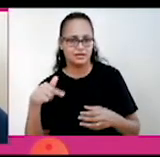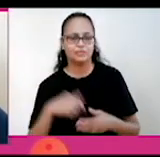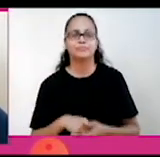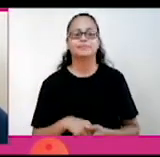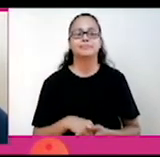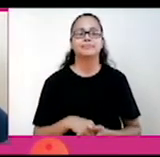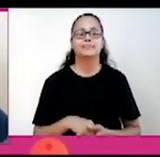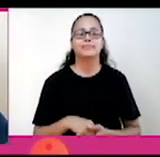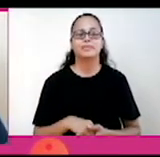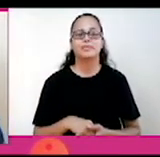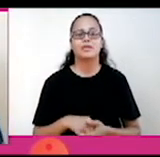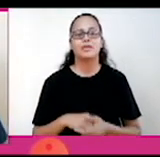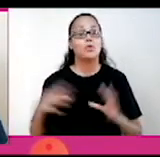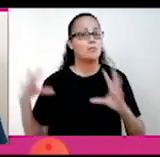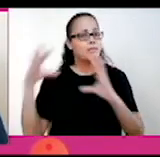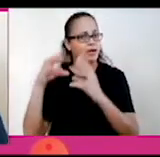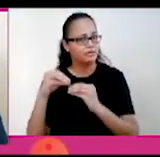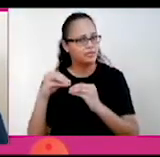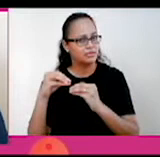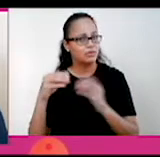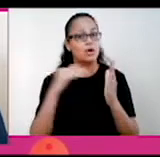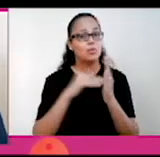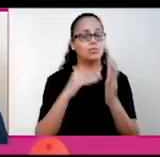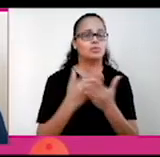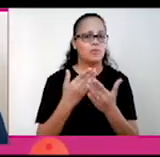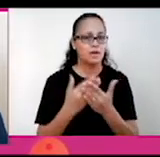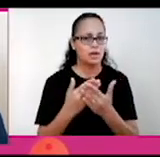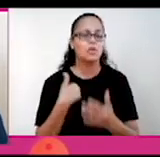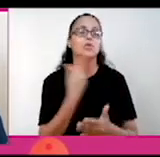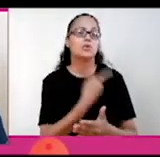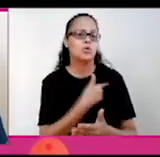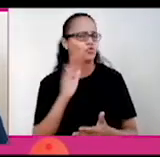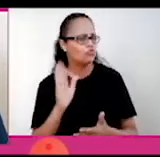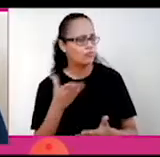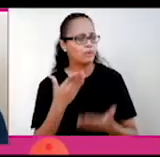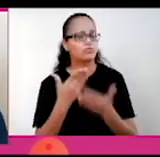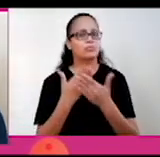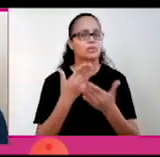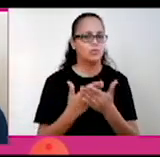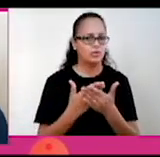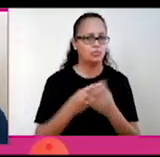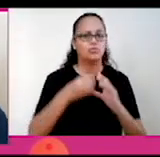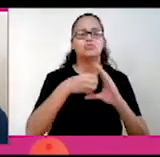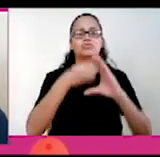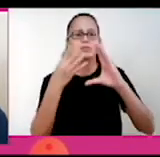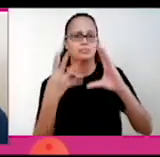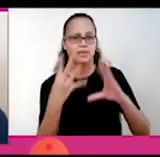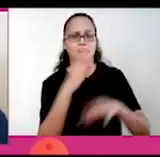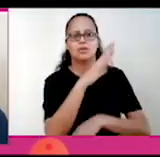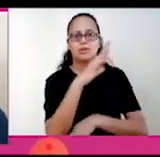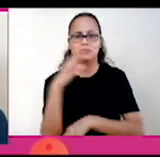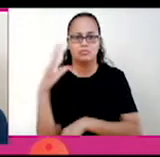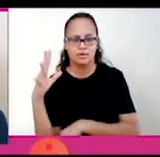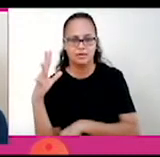beleza? Uma pequena revisão do que a gente viu na última aula. Nós estudamos já na última aula alguns aspectos naturais, falamos do relevo,